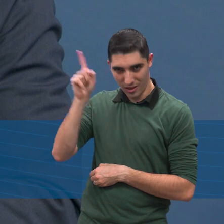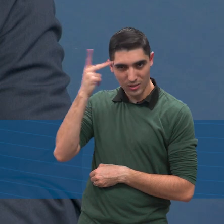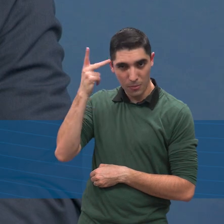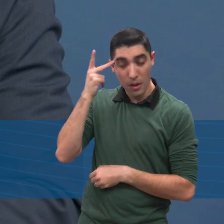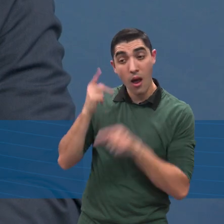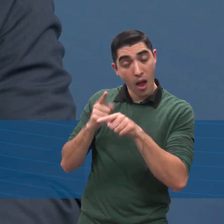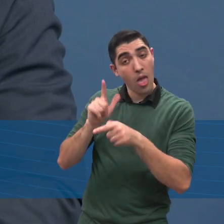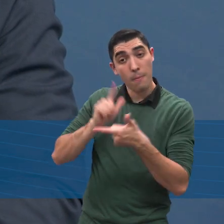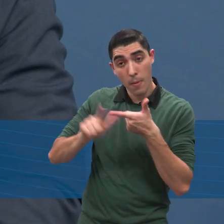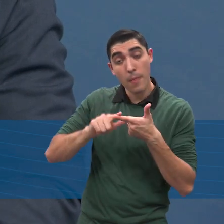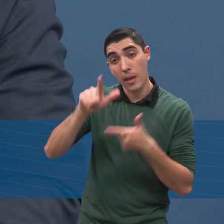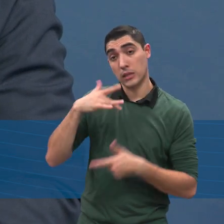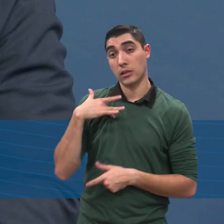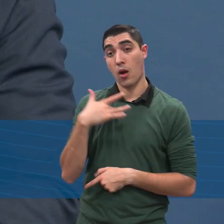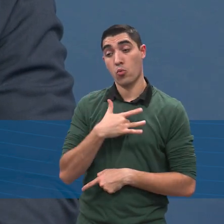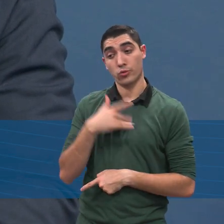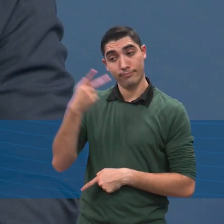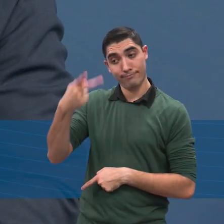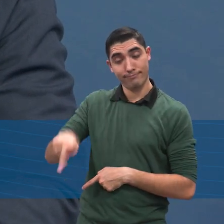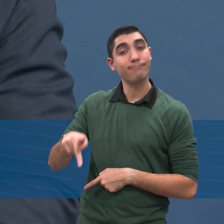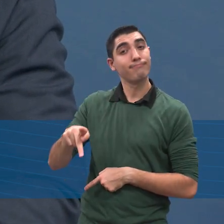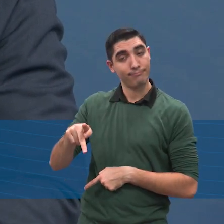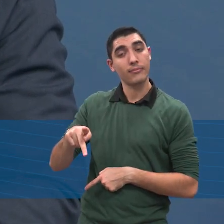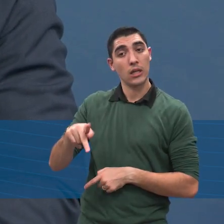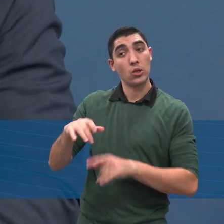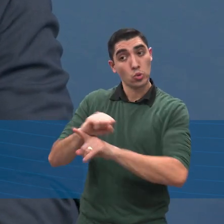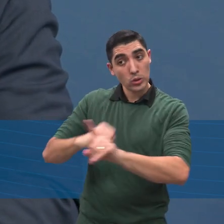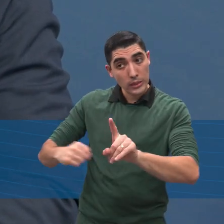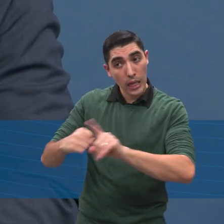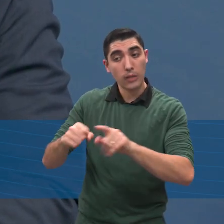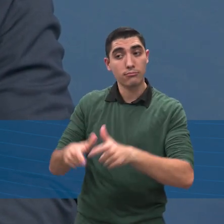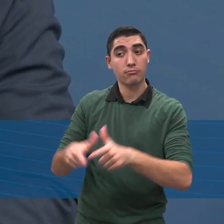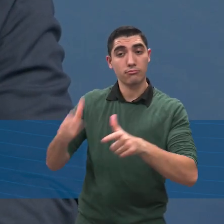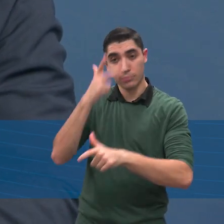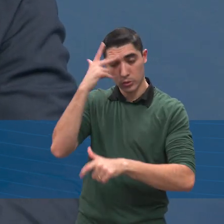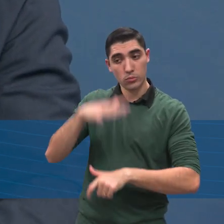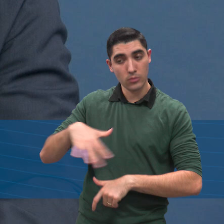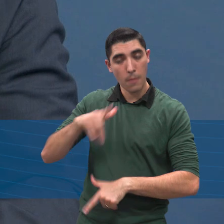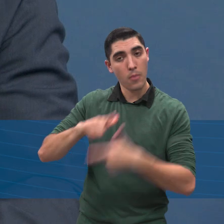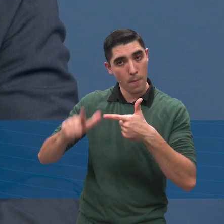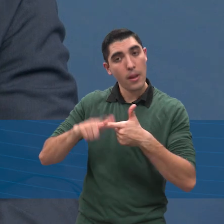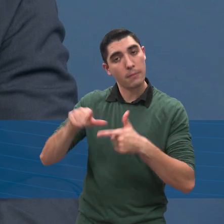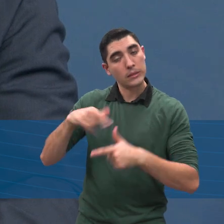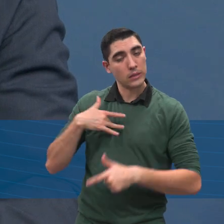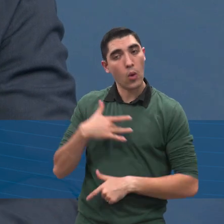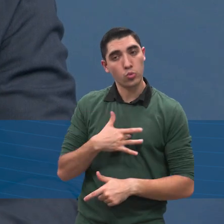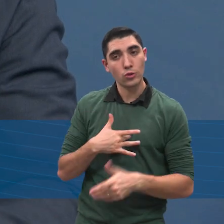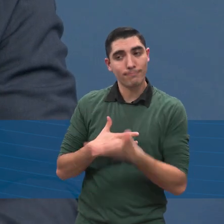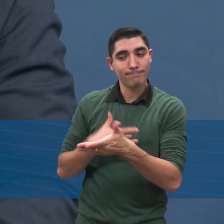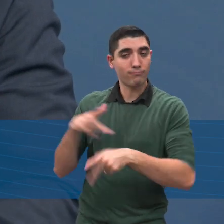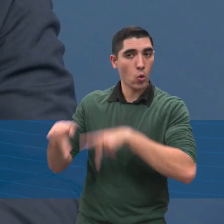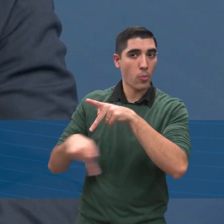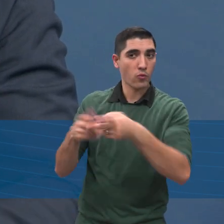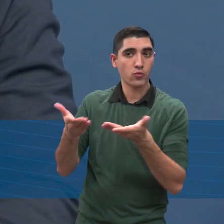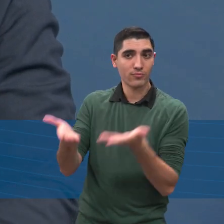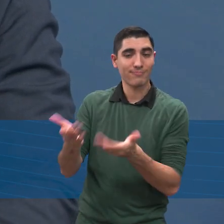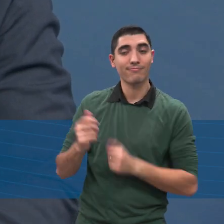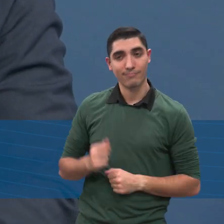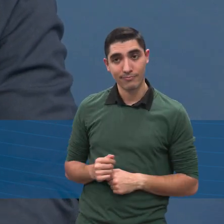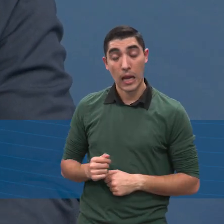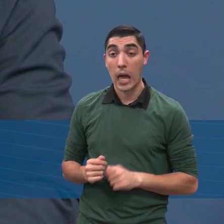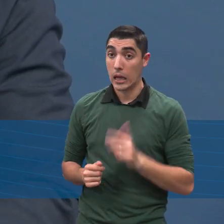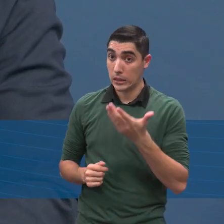que pensar nas pessoas que estão lá e nas pessoas que não estão lá. Então, de repente,